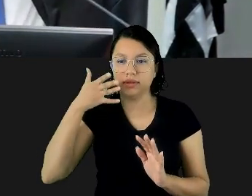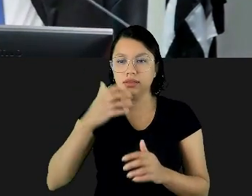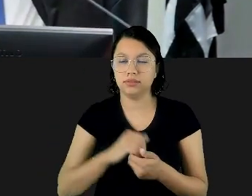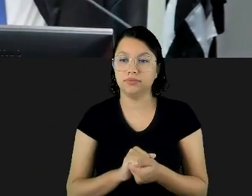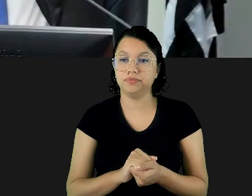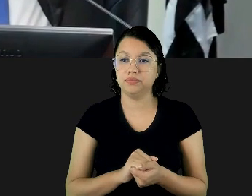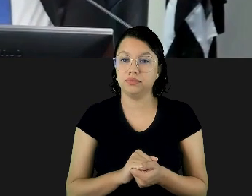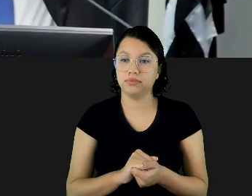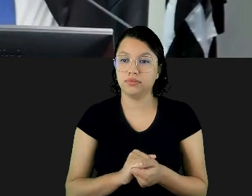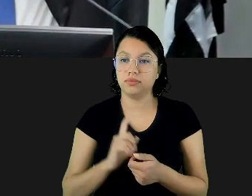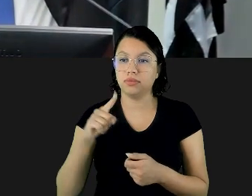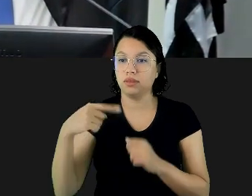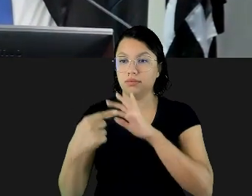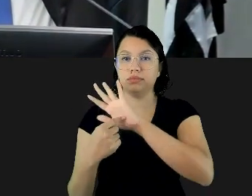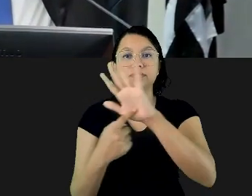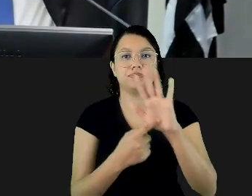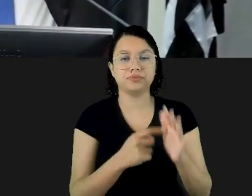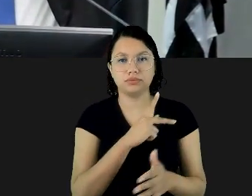para o presidente.